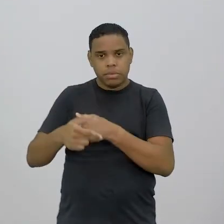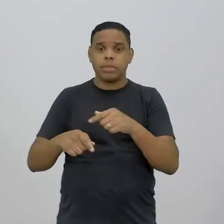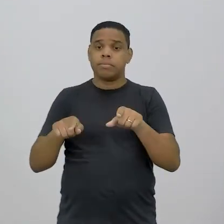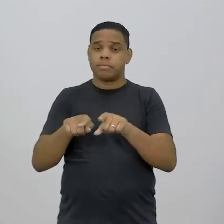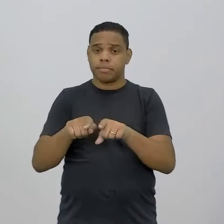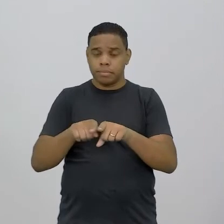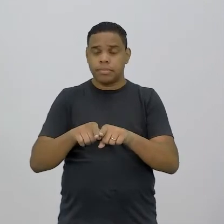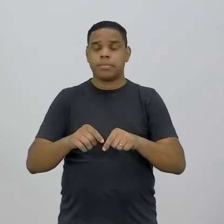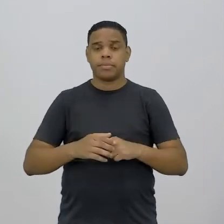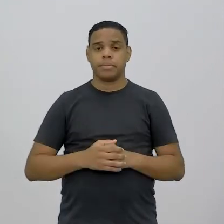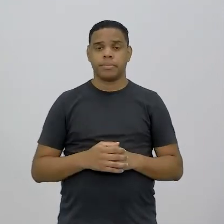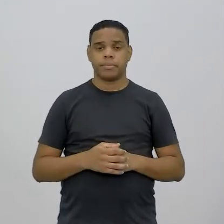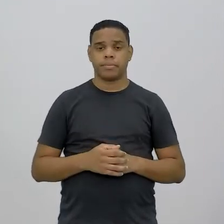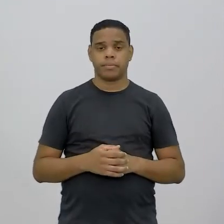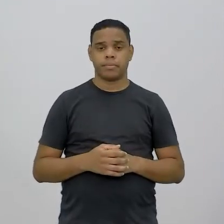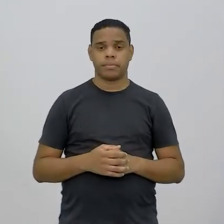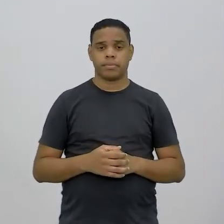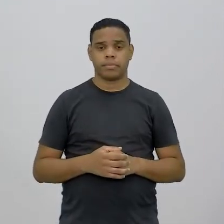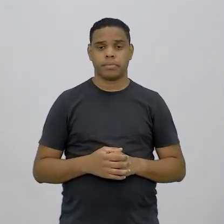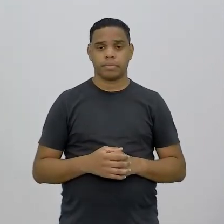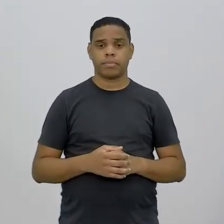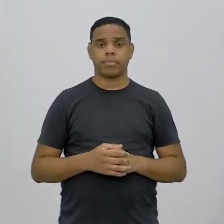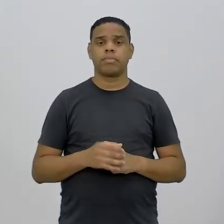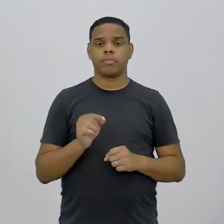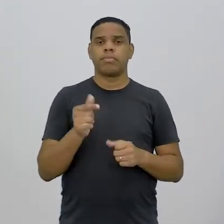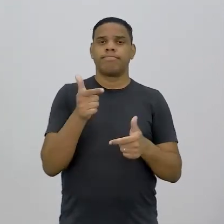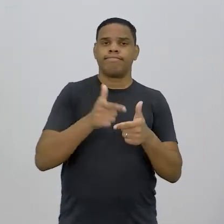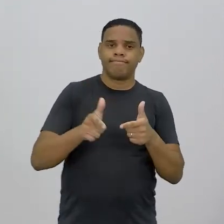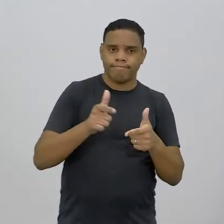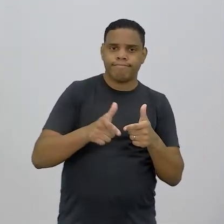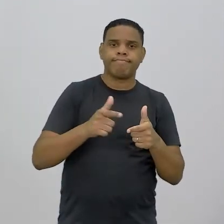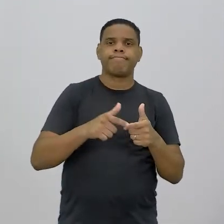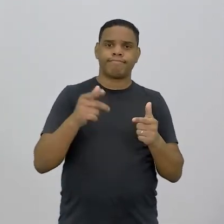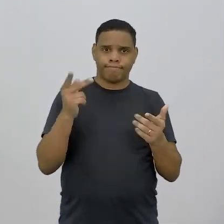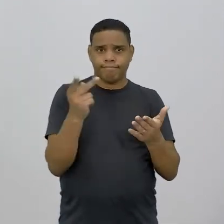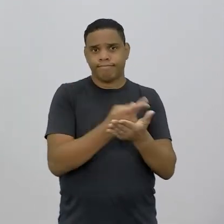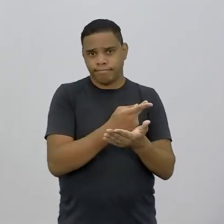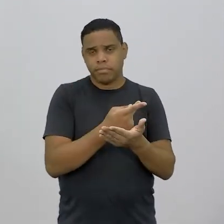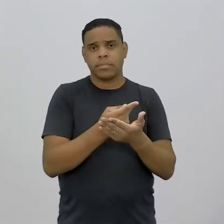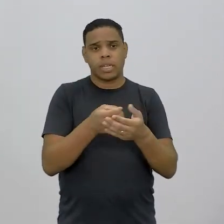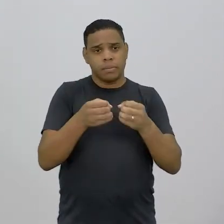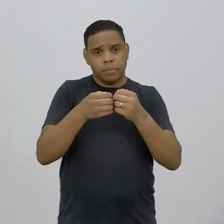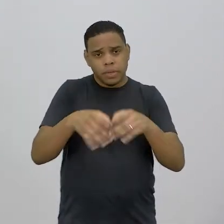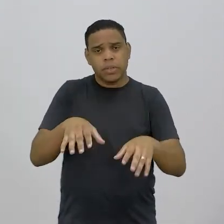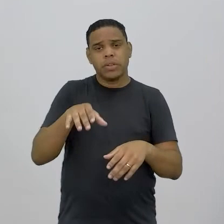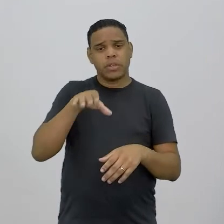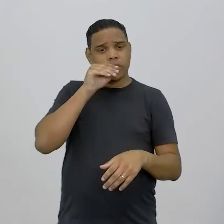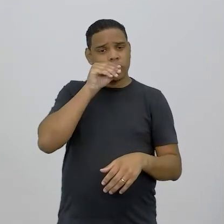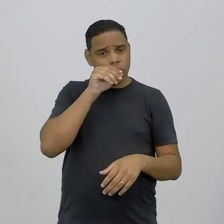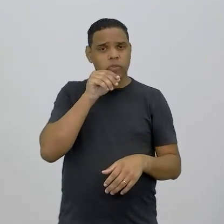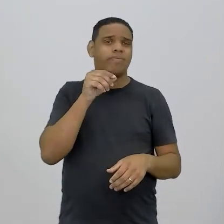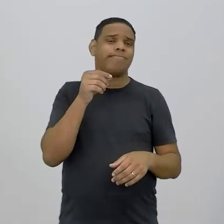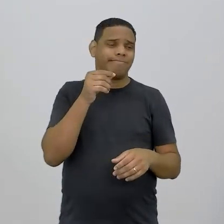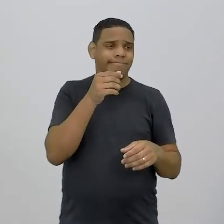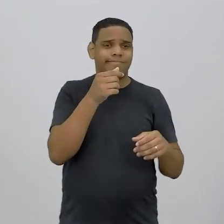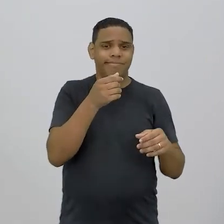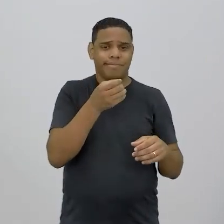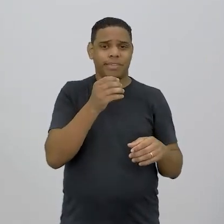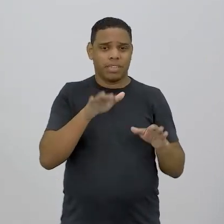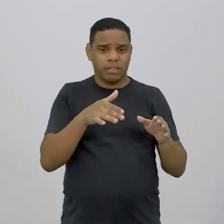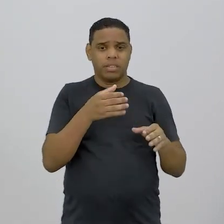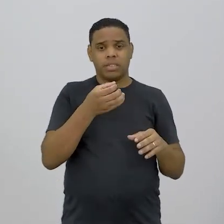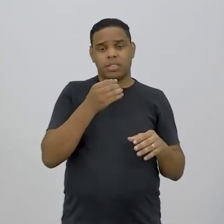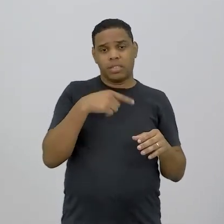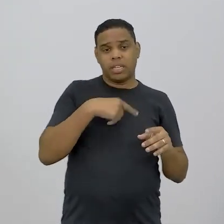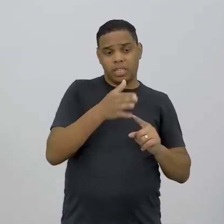conta também com problemas, né, que atingem o trabalhador, né? Não são apenas coisas boas que traz